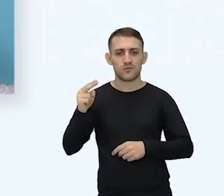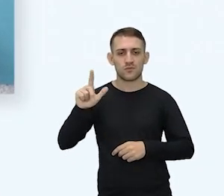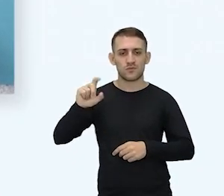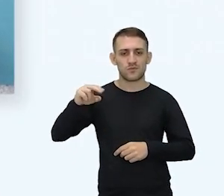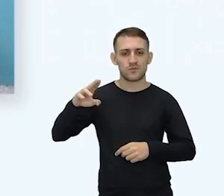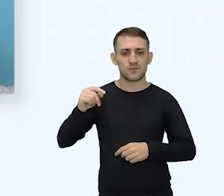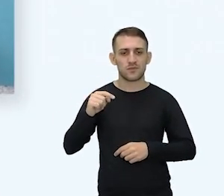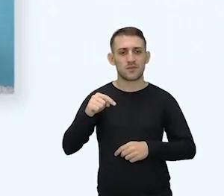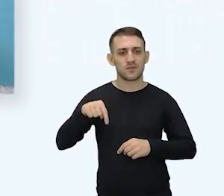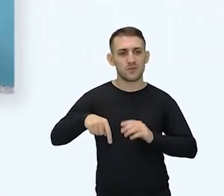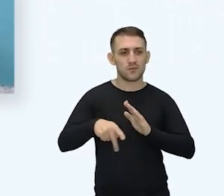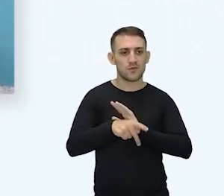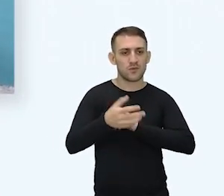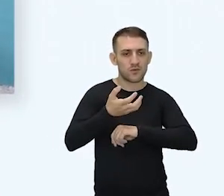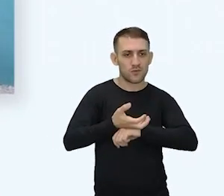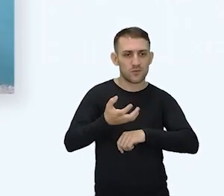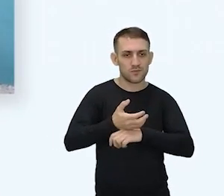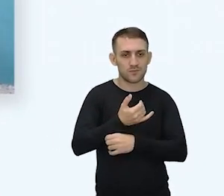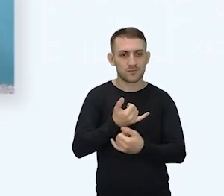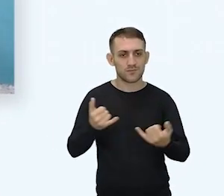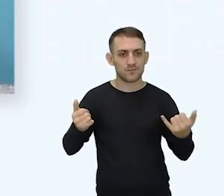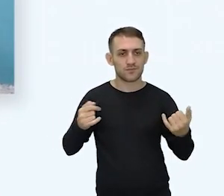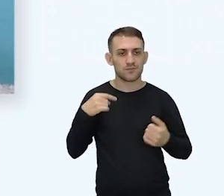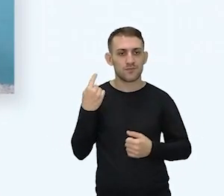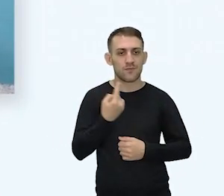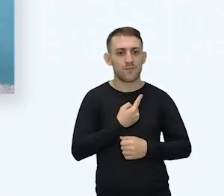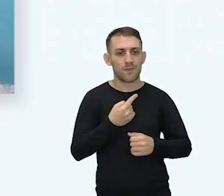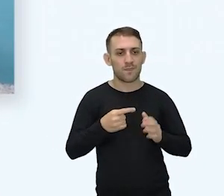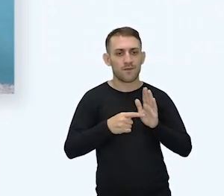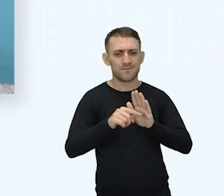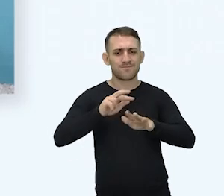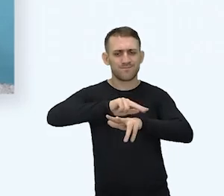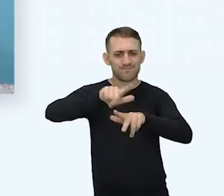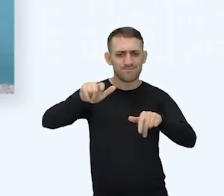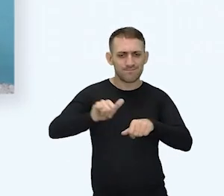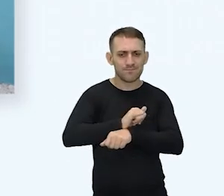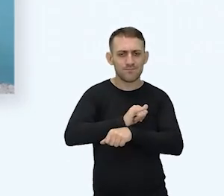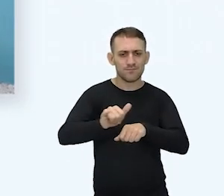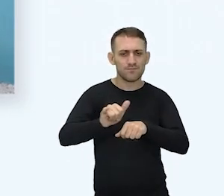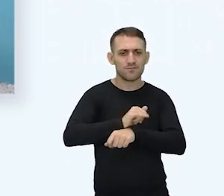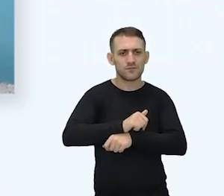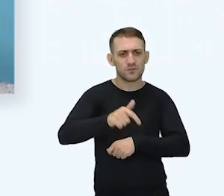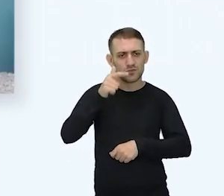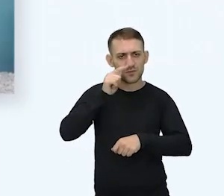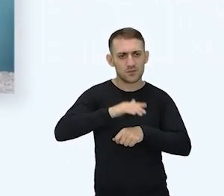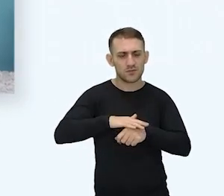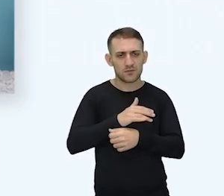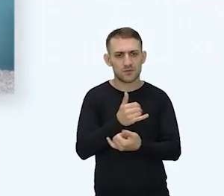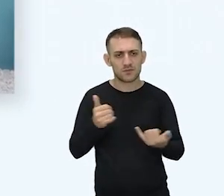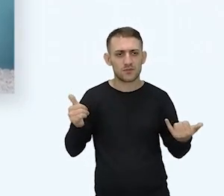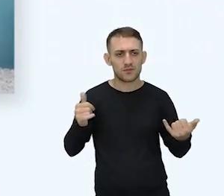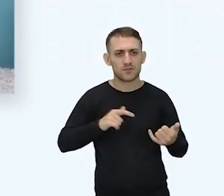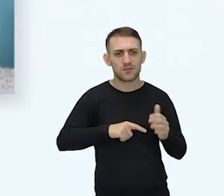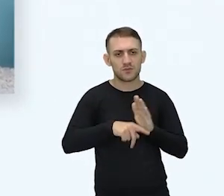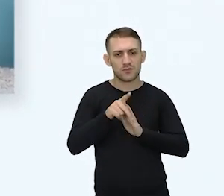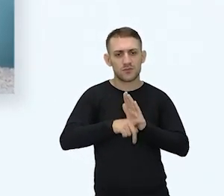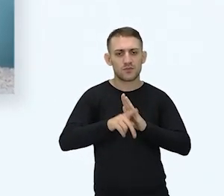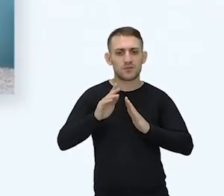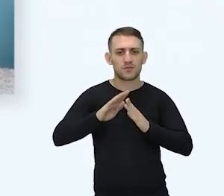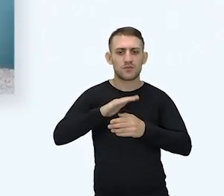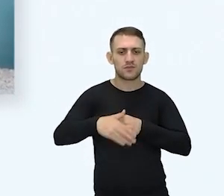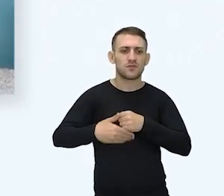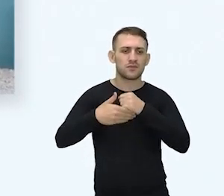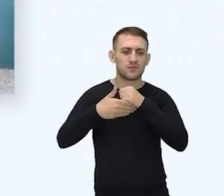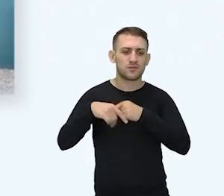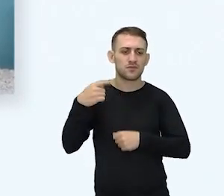meu componente Eficiência Energética, aprendemos sobre várias formas de obter energia elétrica. No projeto Casa